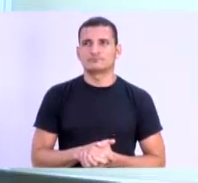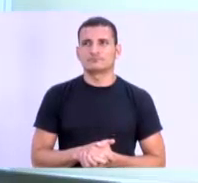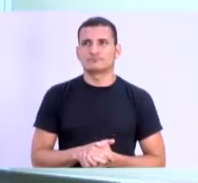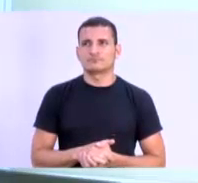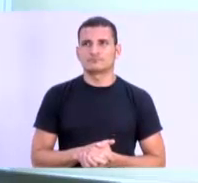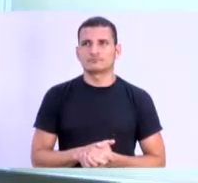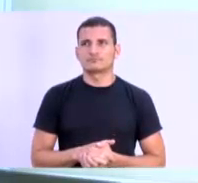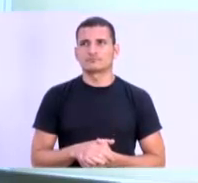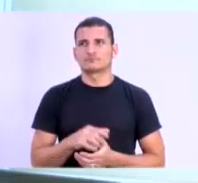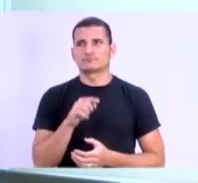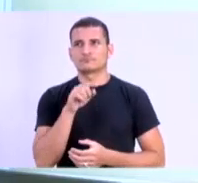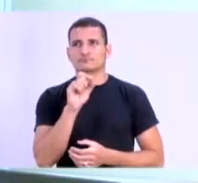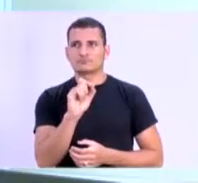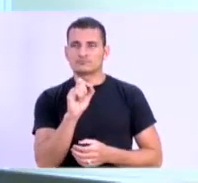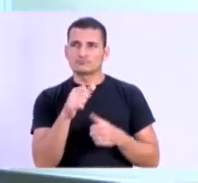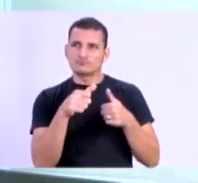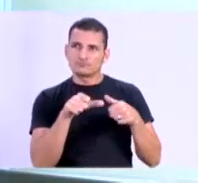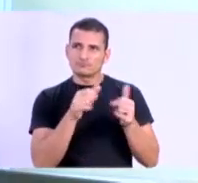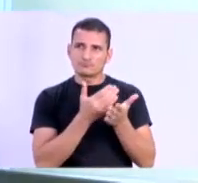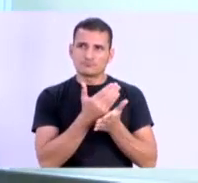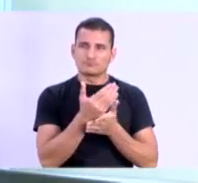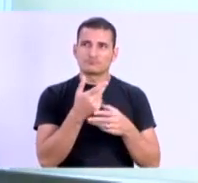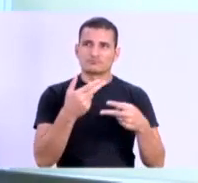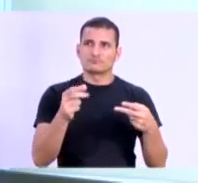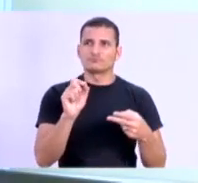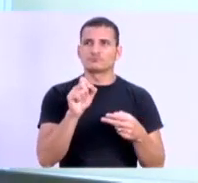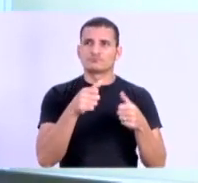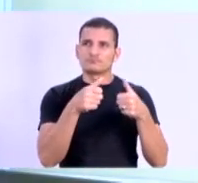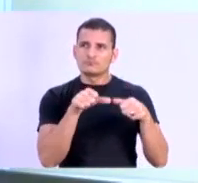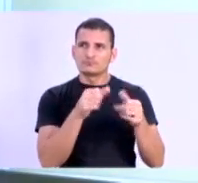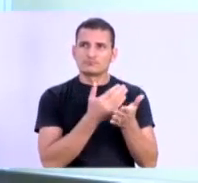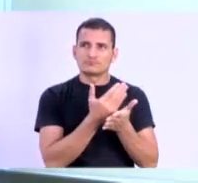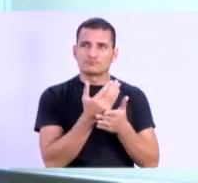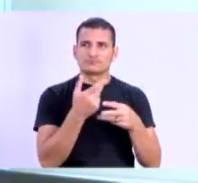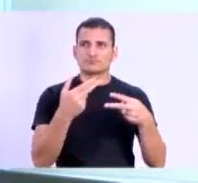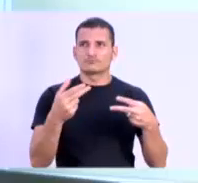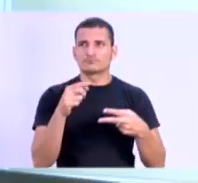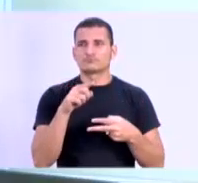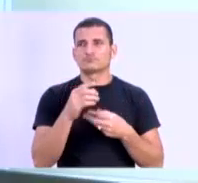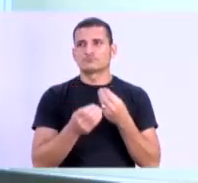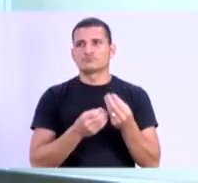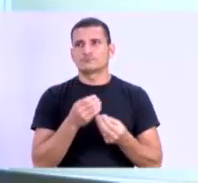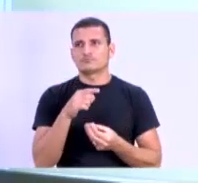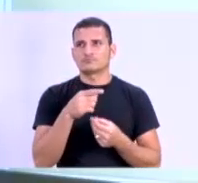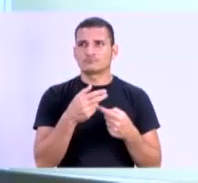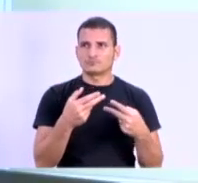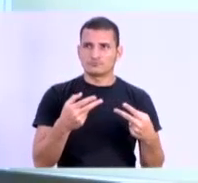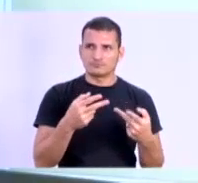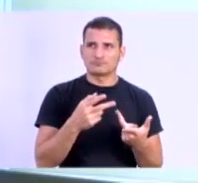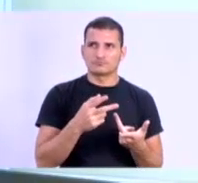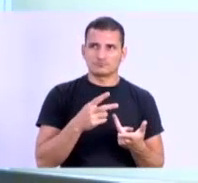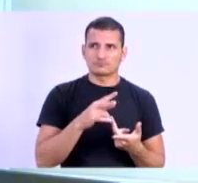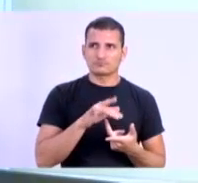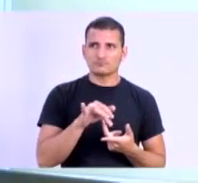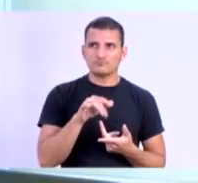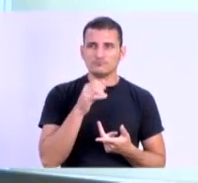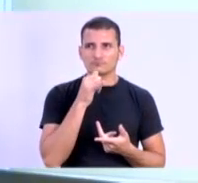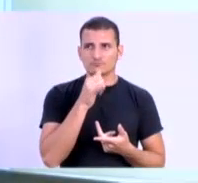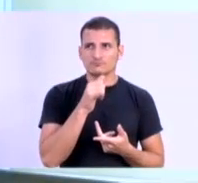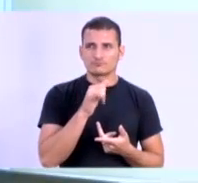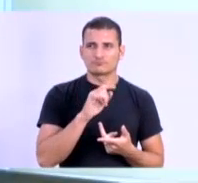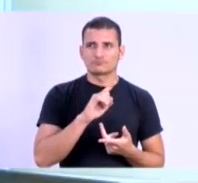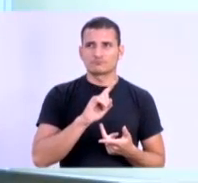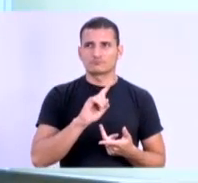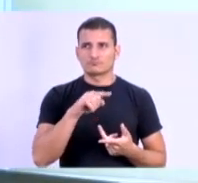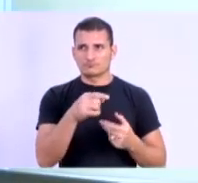o estado inicial do objeto. O que é o estado inicial do objeto? É como o objeto vai ficar assim que ele for criado,